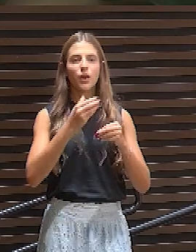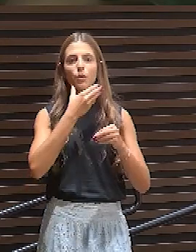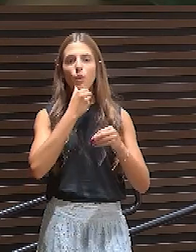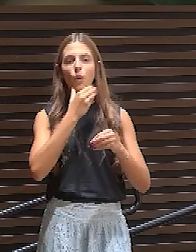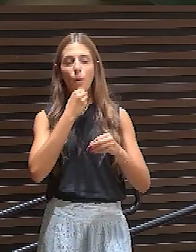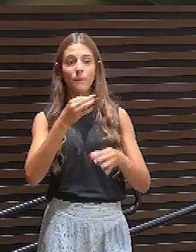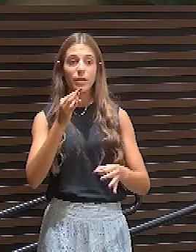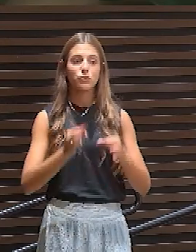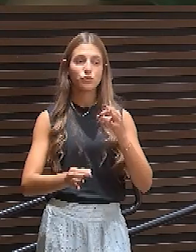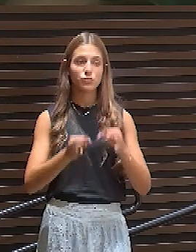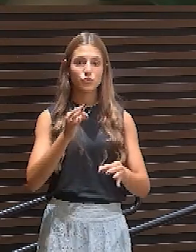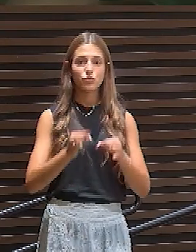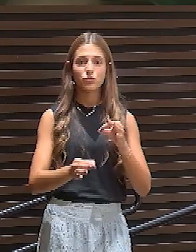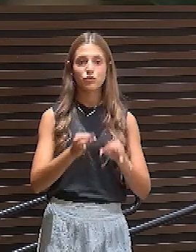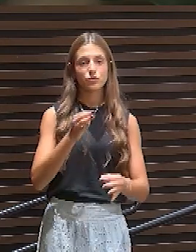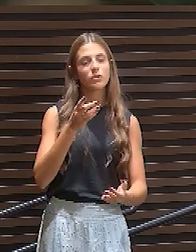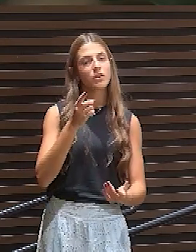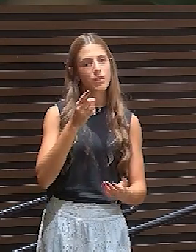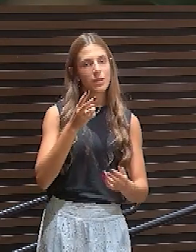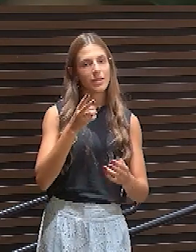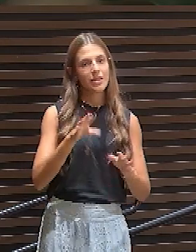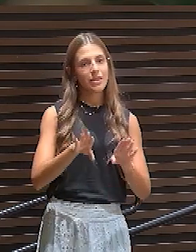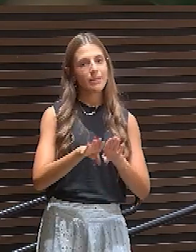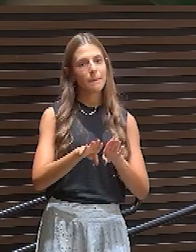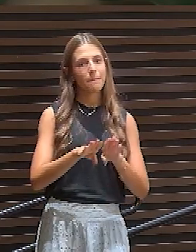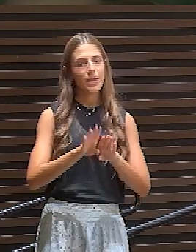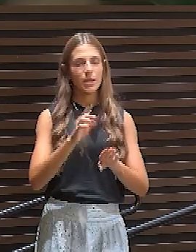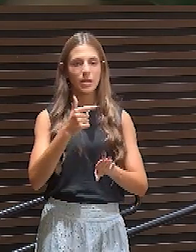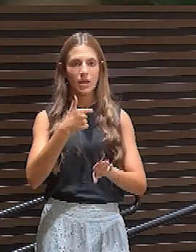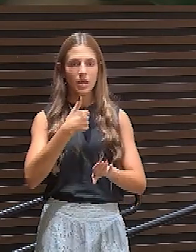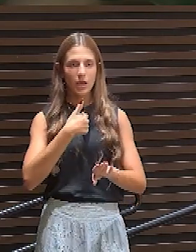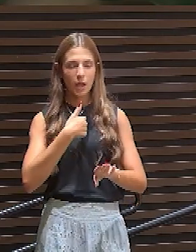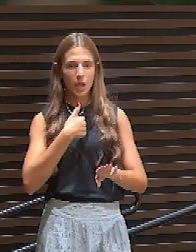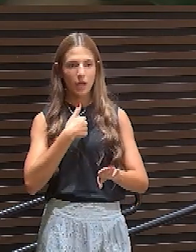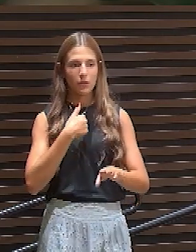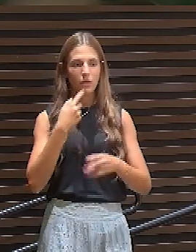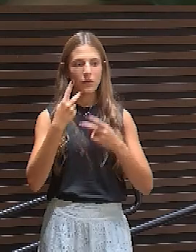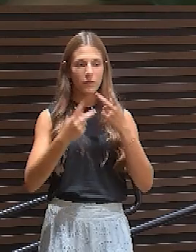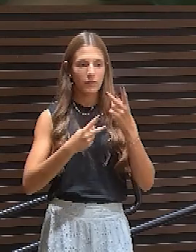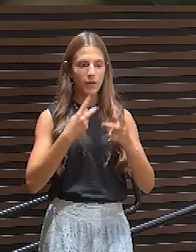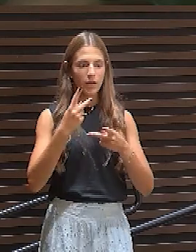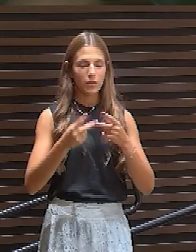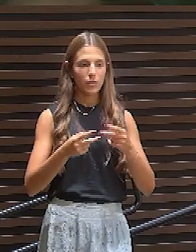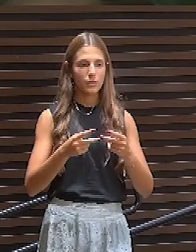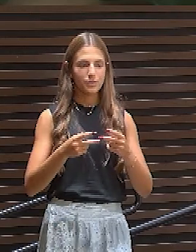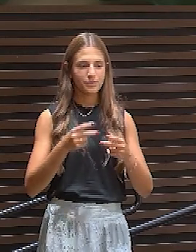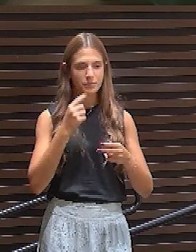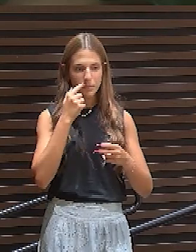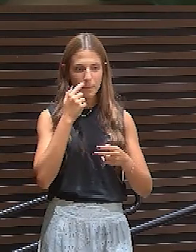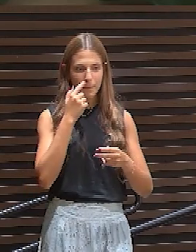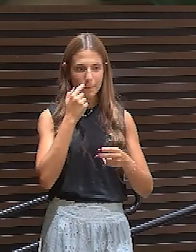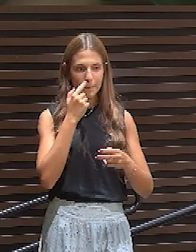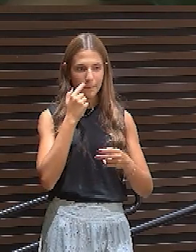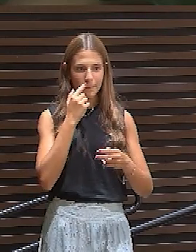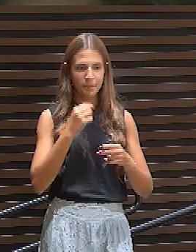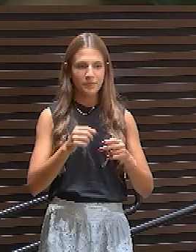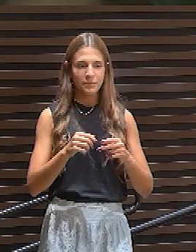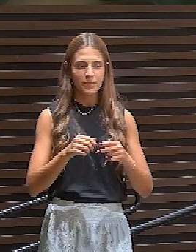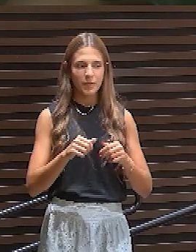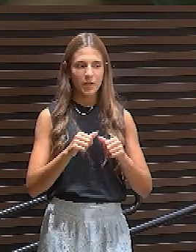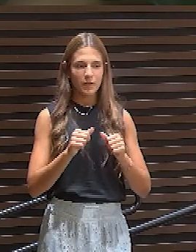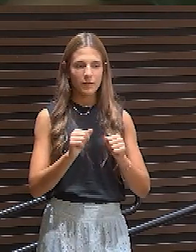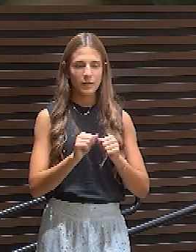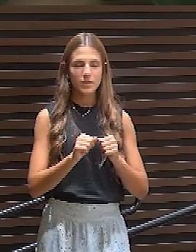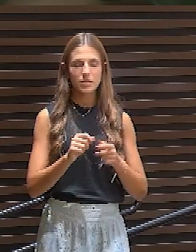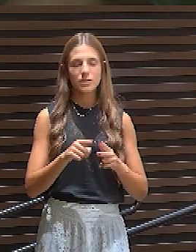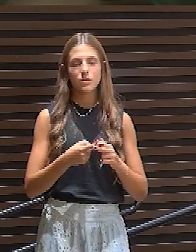que também eu faço essa correção para meu coração, um homem justificado, porque a Bíblia diz